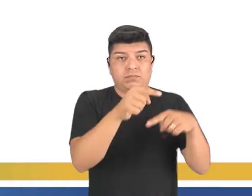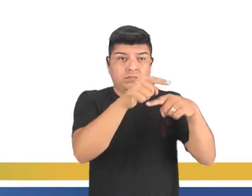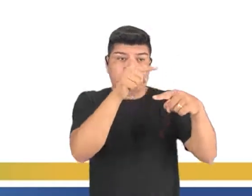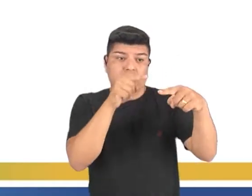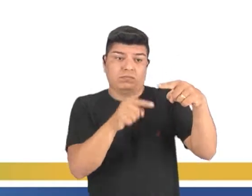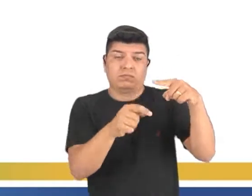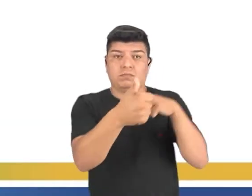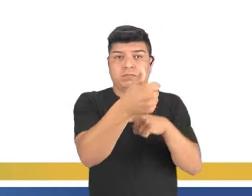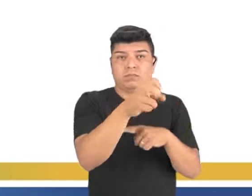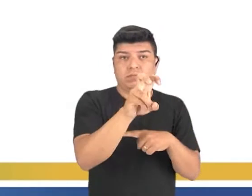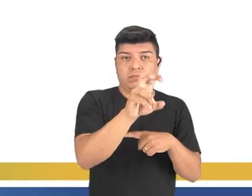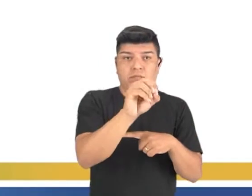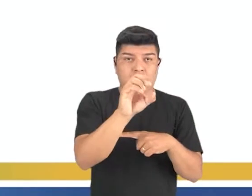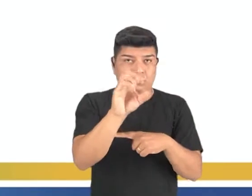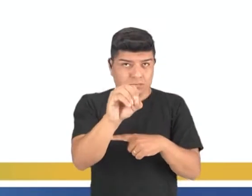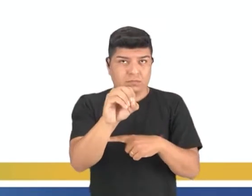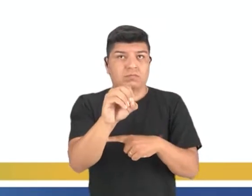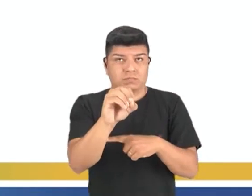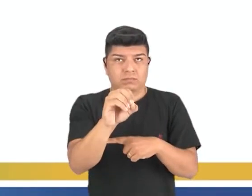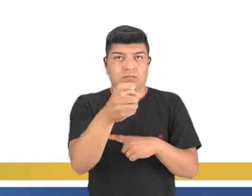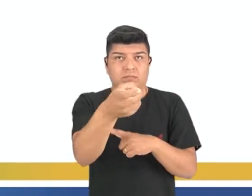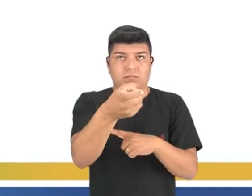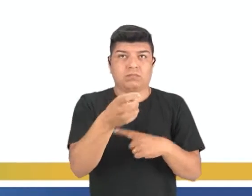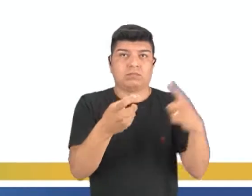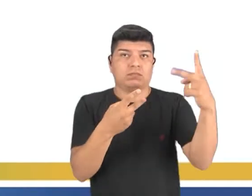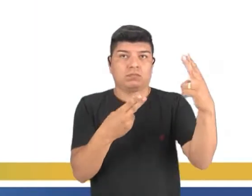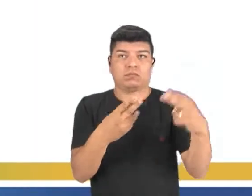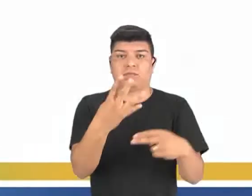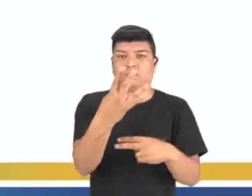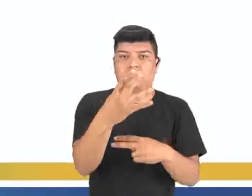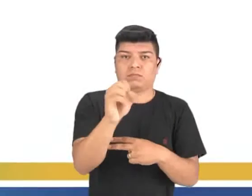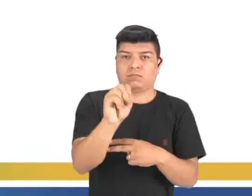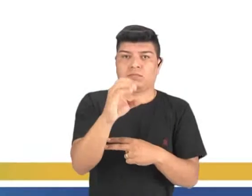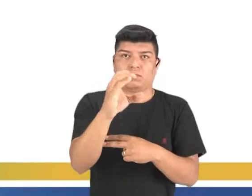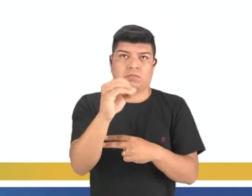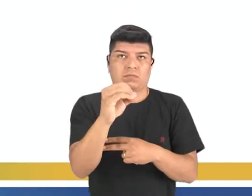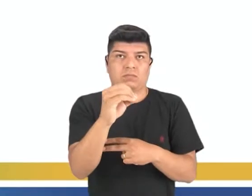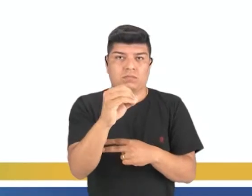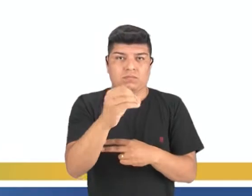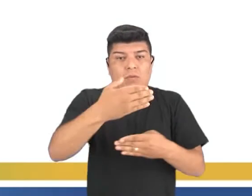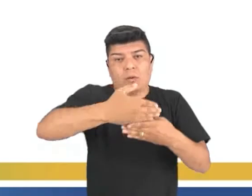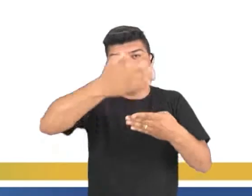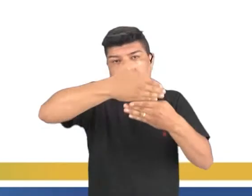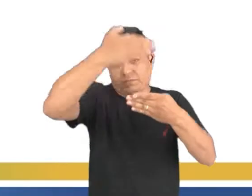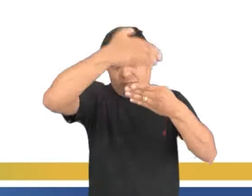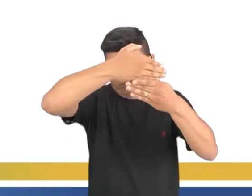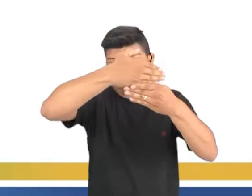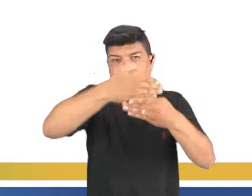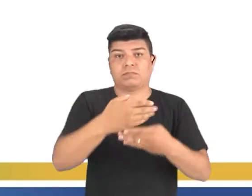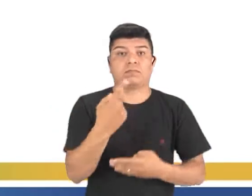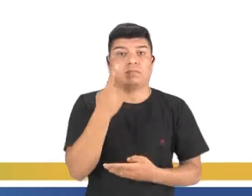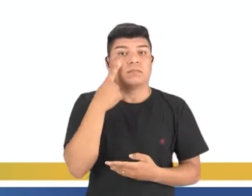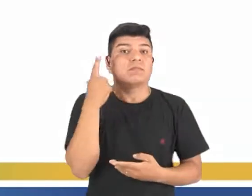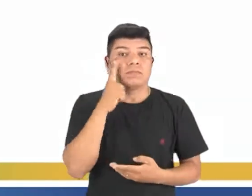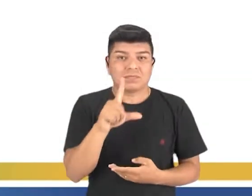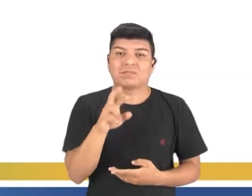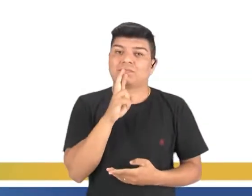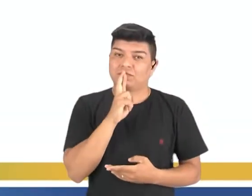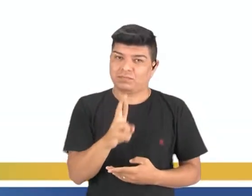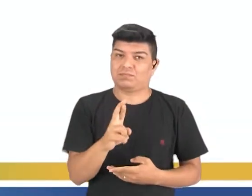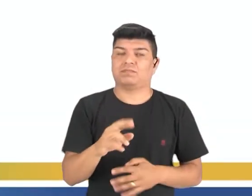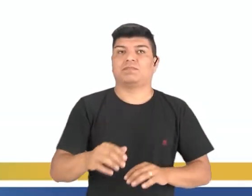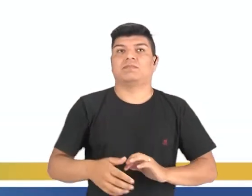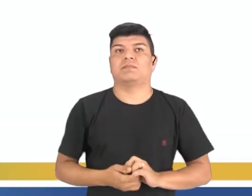dividindo. Então, quer dizer que nós temos um total de 480 tijolos. Viu como você consegue